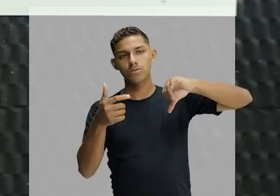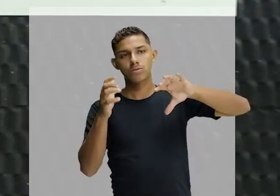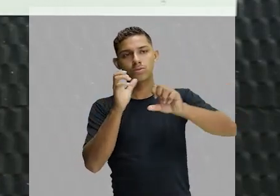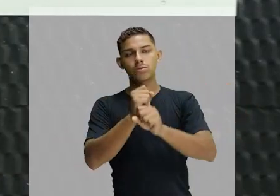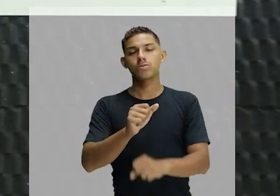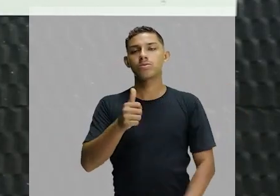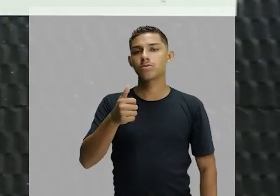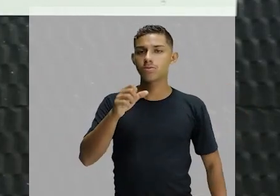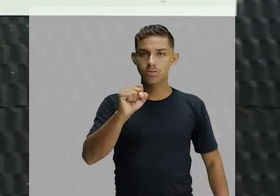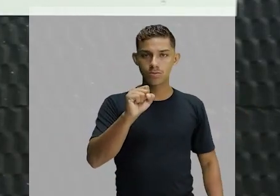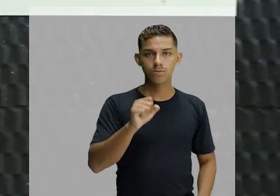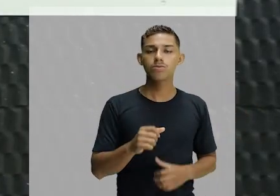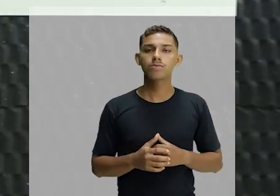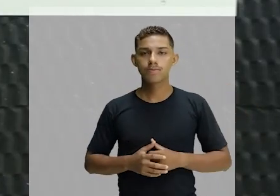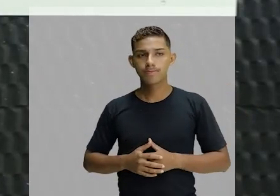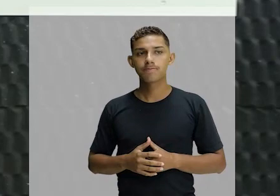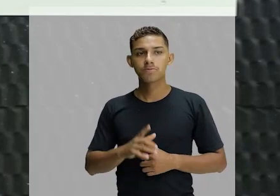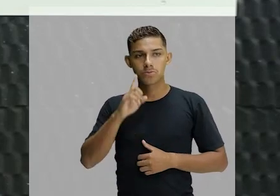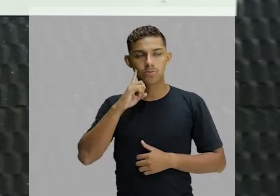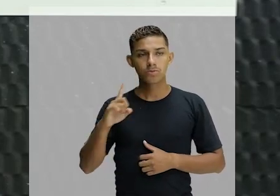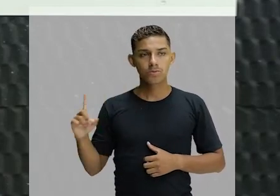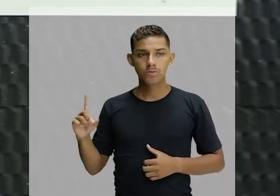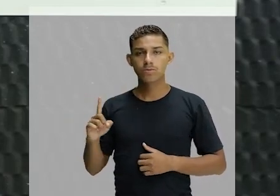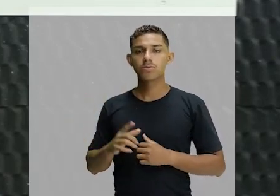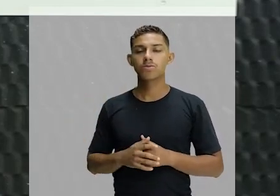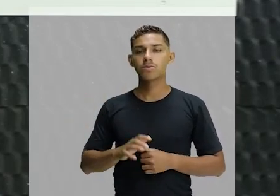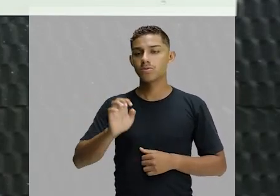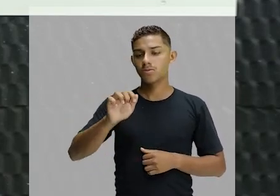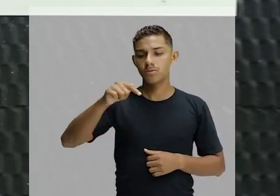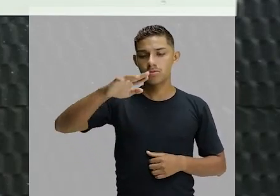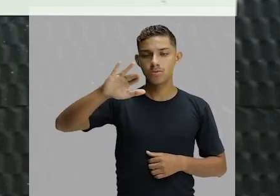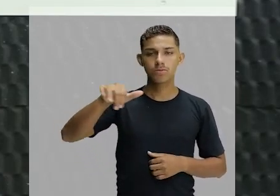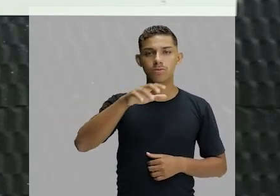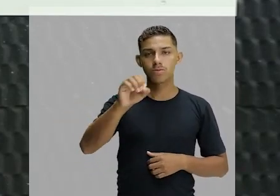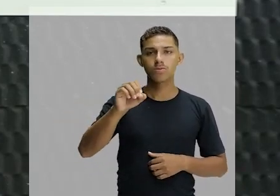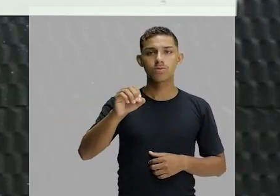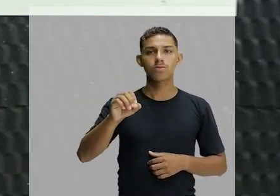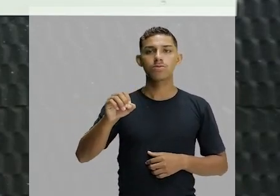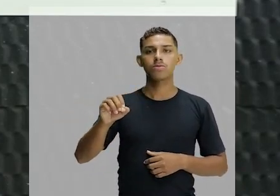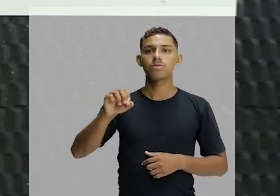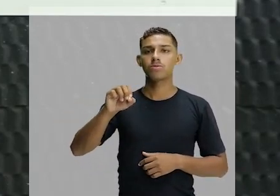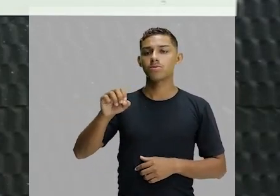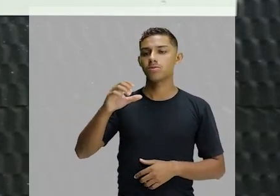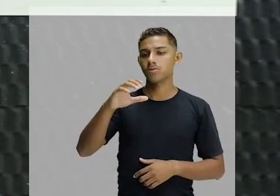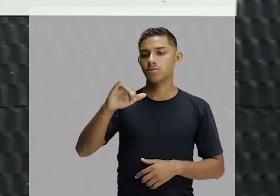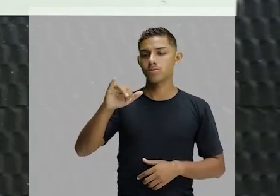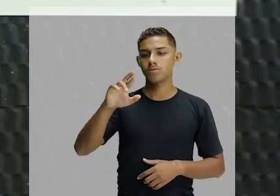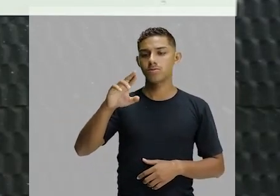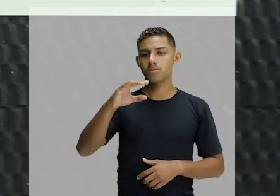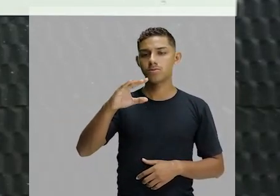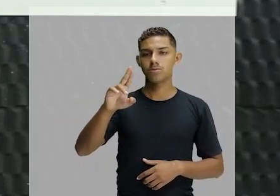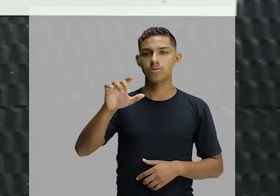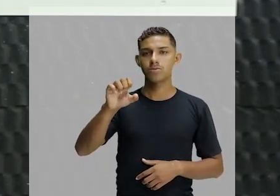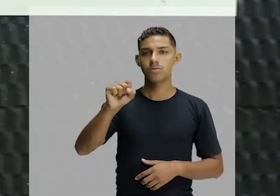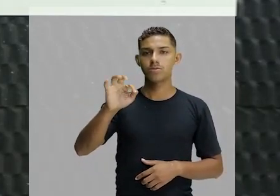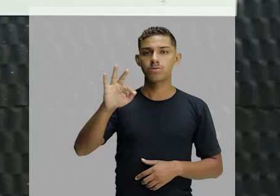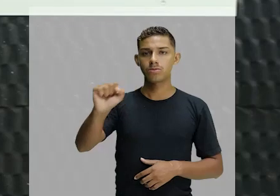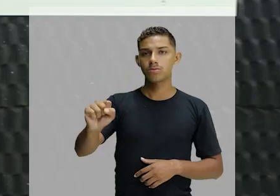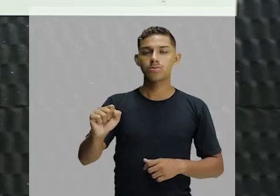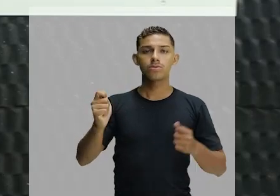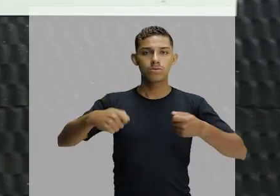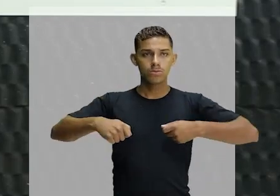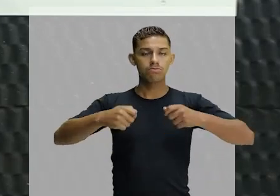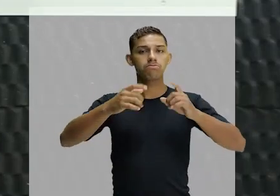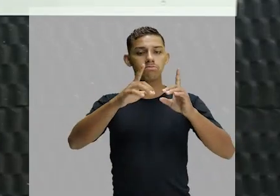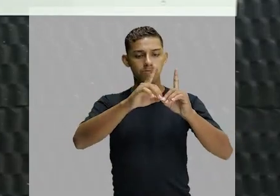Certo? Então, você tem aí a equação da minha circunferência. Então, dessa vez, eu tive que calcular a distância do